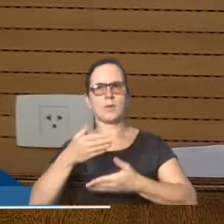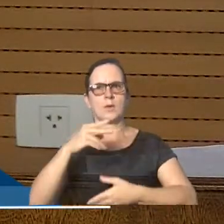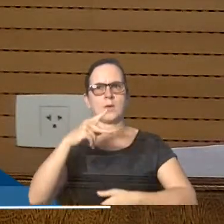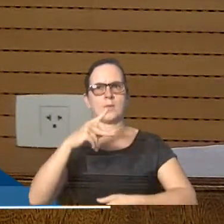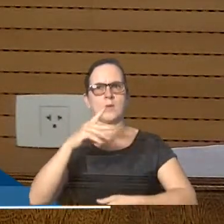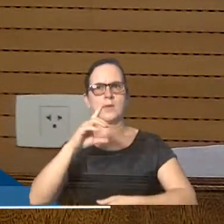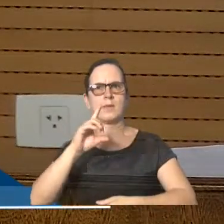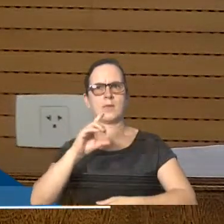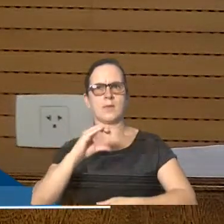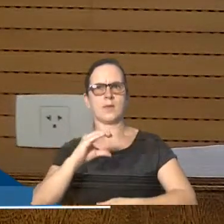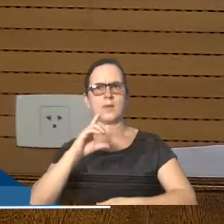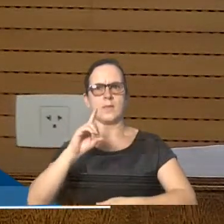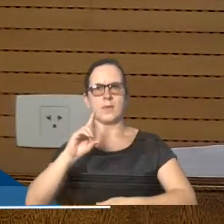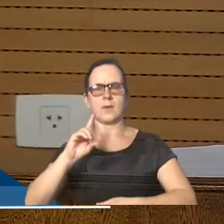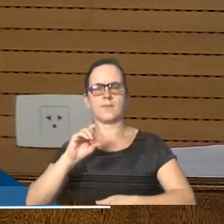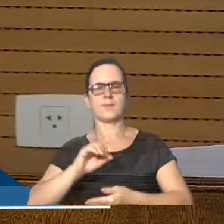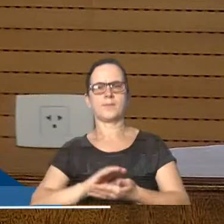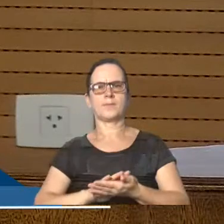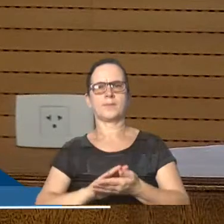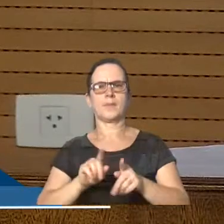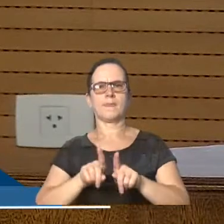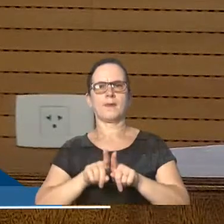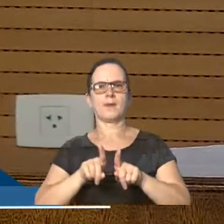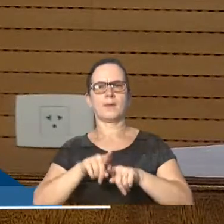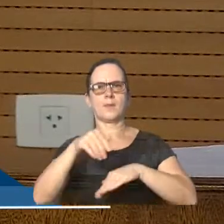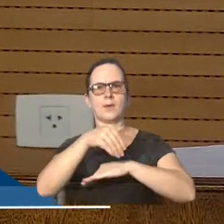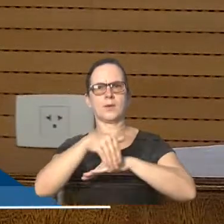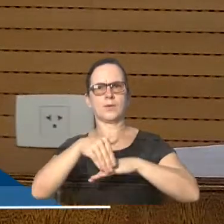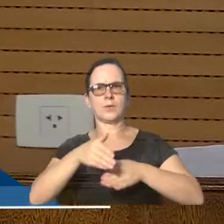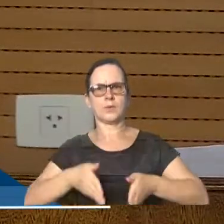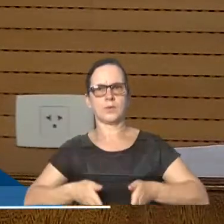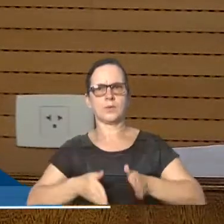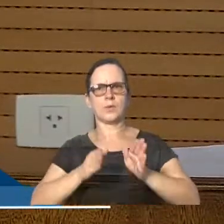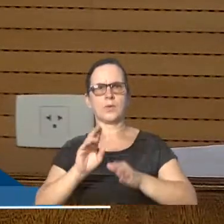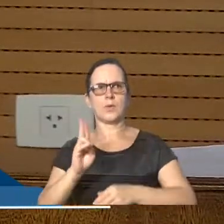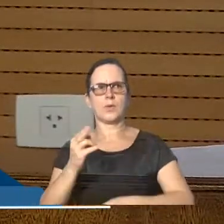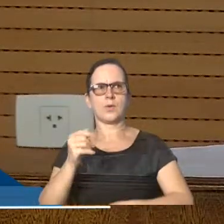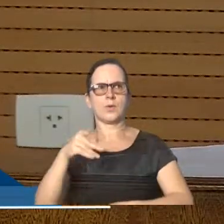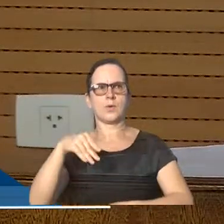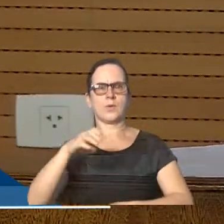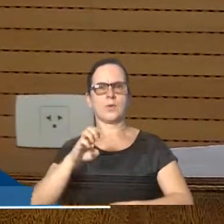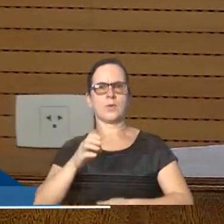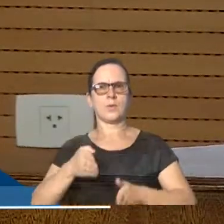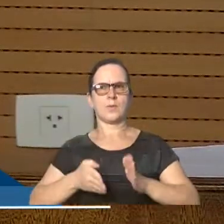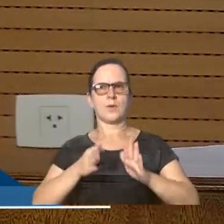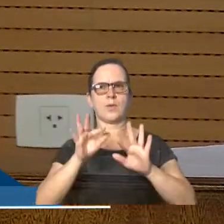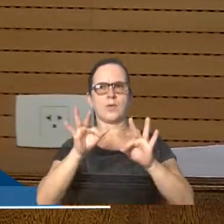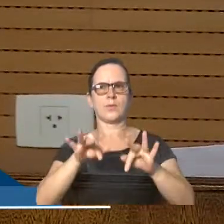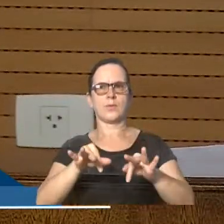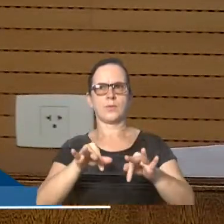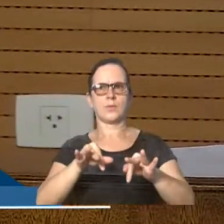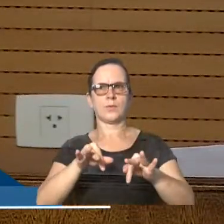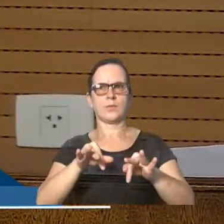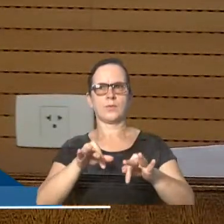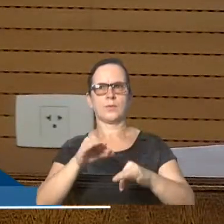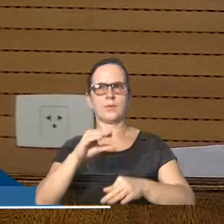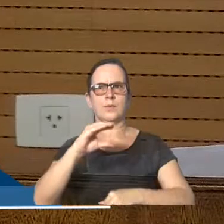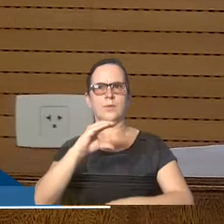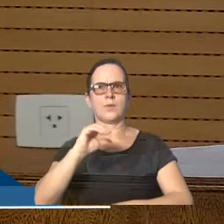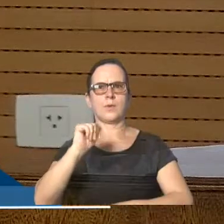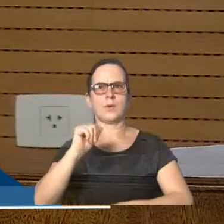PCDs. Manutenção do leito carroçável na Avenida Henri Borde, próximo ao terminal da